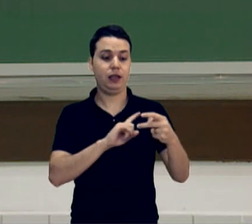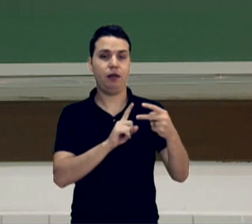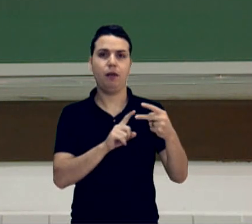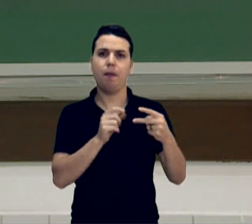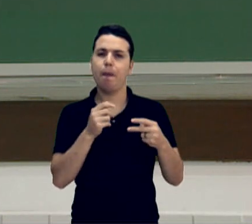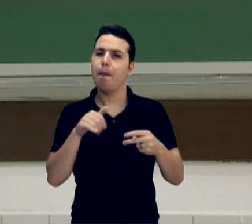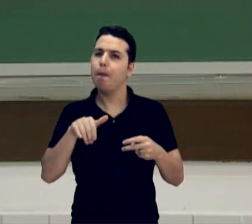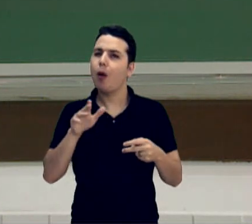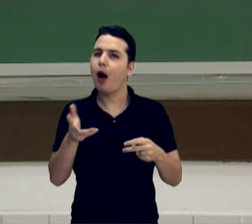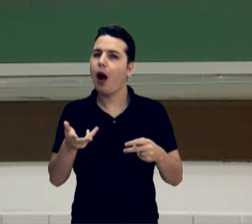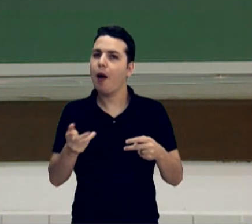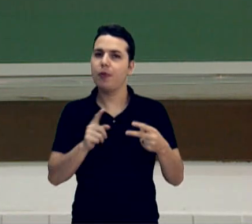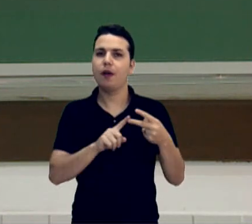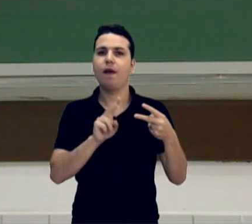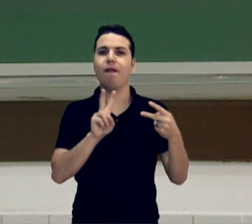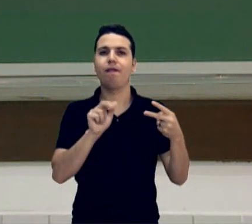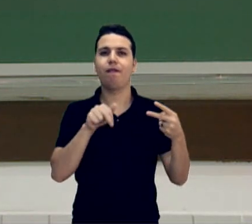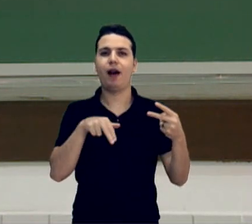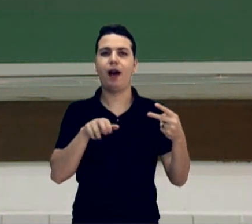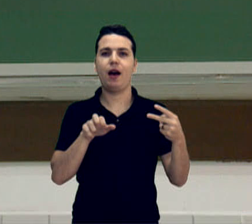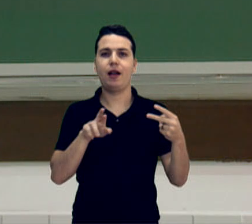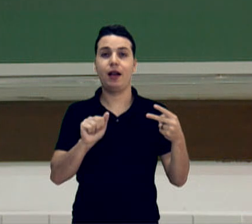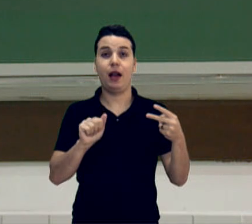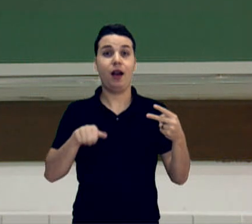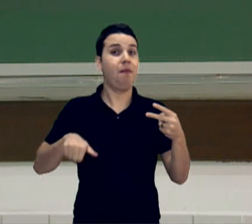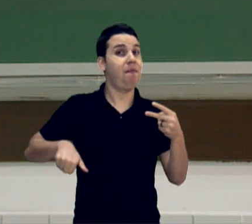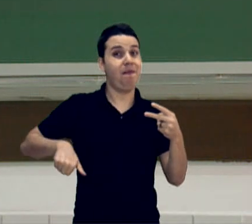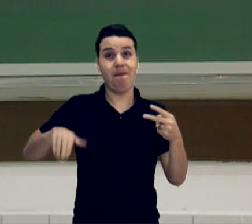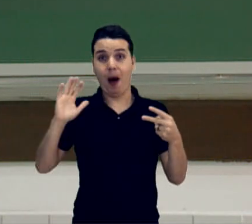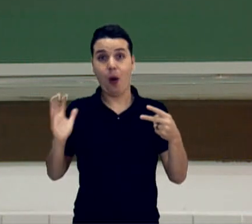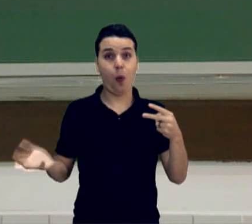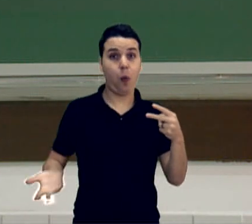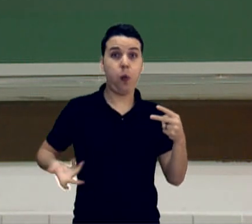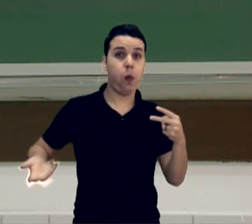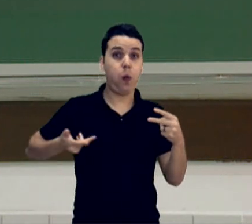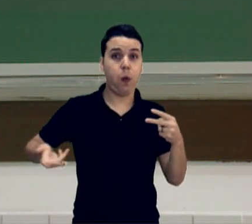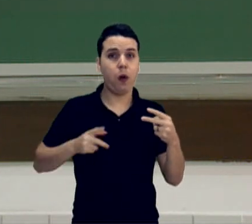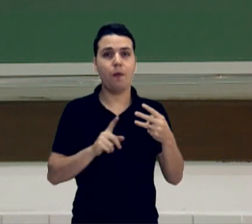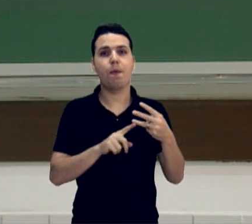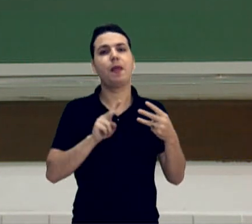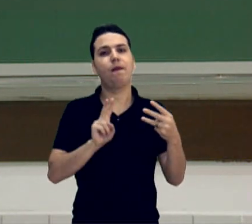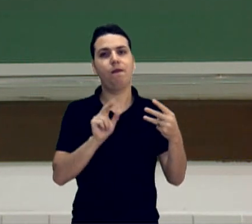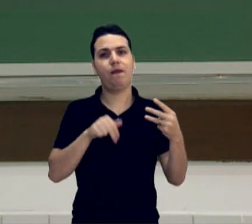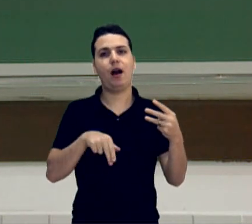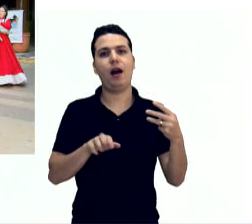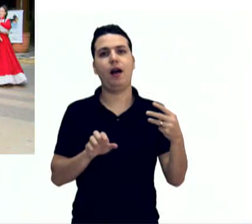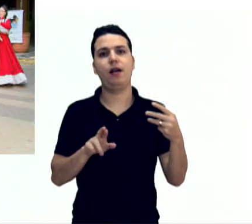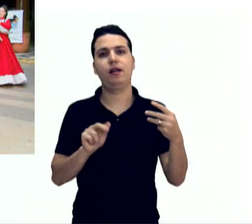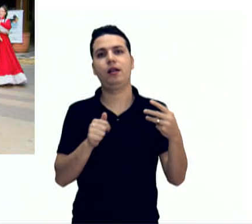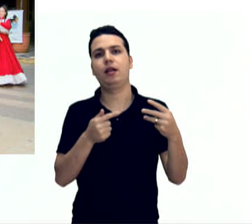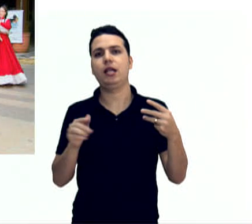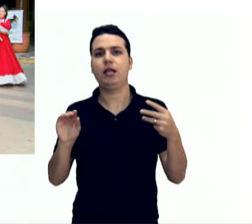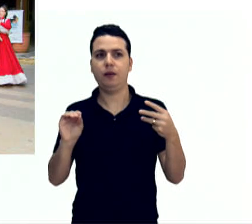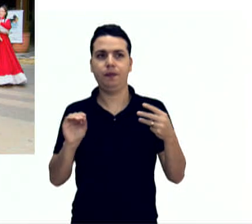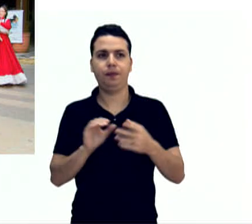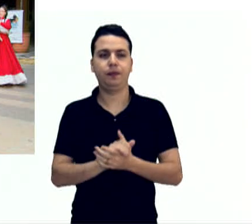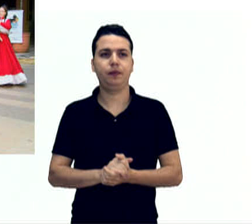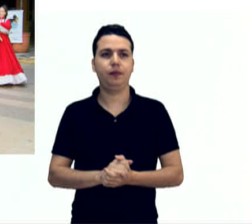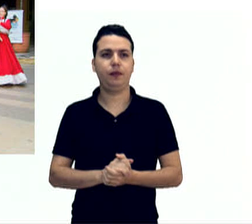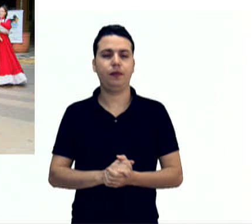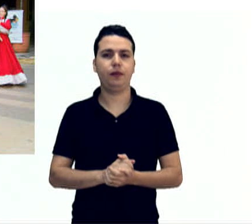agitada, vaneirão. Vamos entender isso aqui nesse slide. Então, a vaneira. Seu ritmo foi influenciado